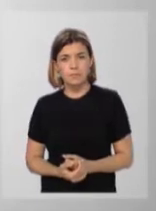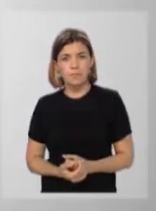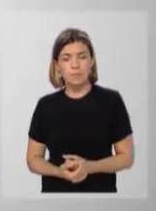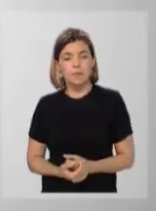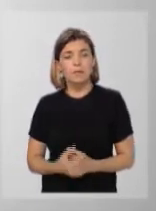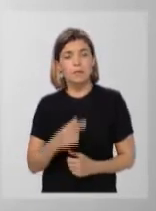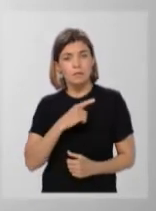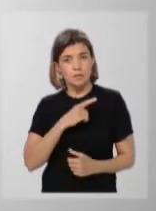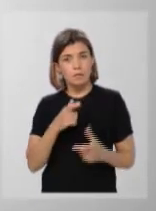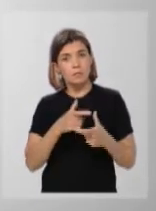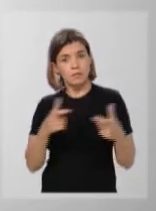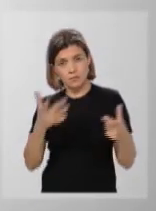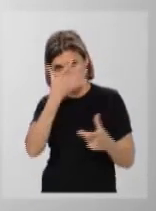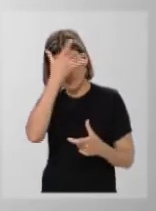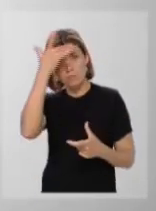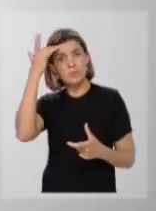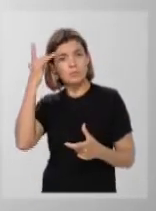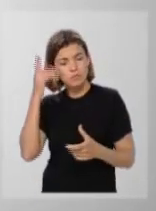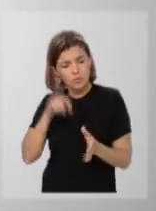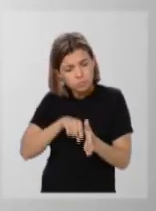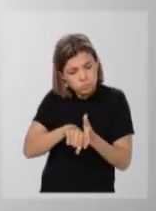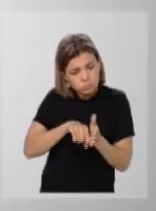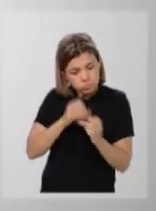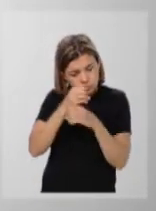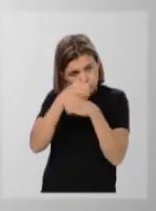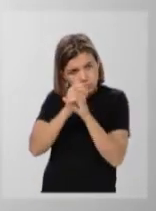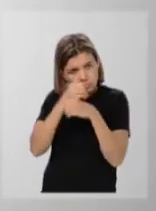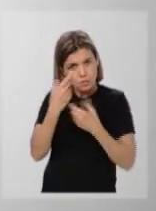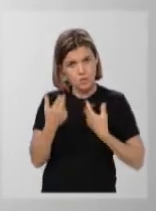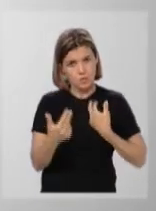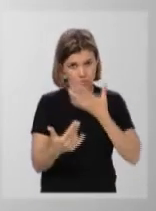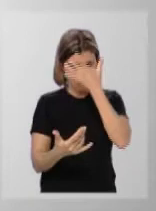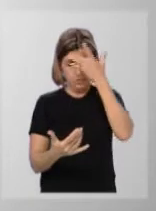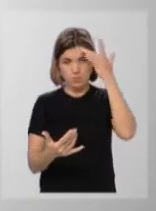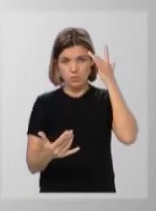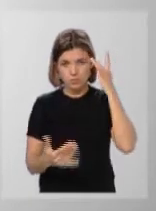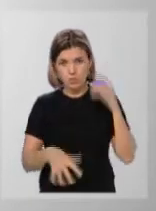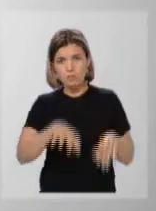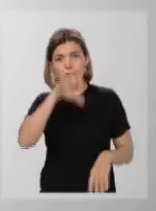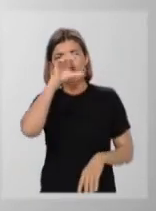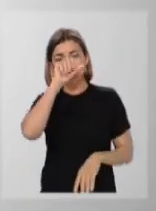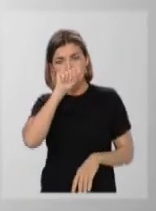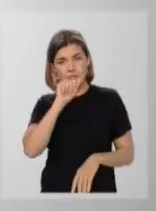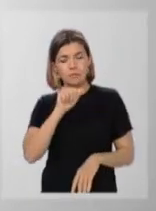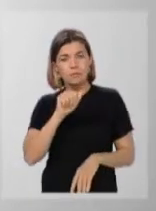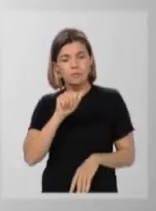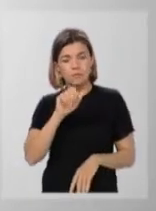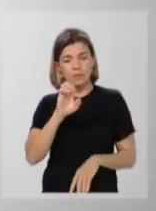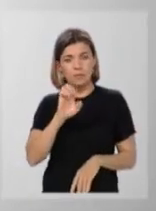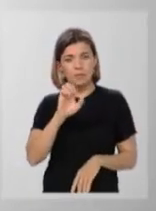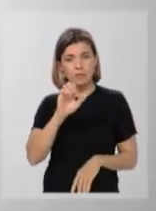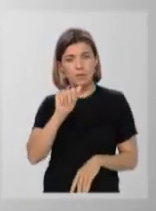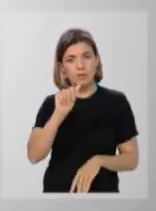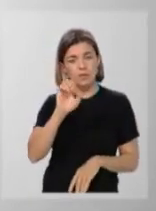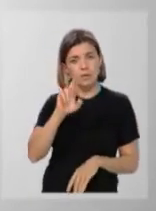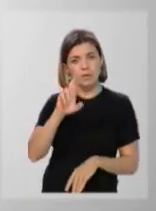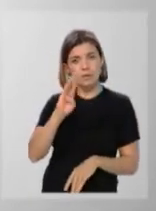No entanto, maioria dos seres vivos microscópicos, assim como nós, realizam a respiração aeróbia.